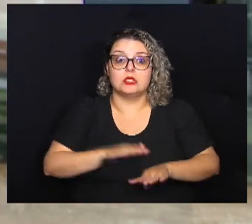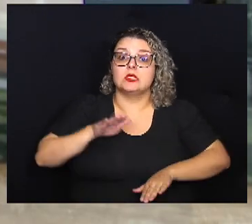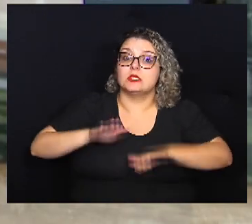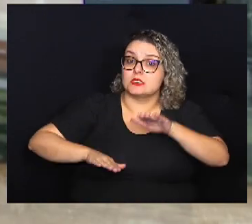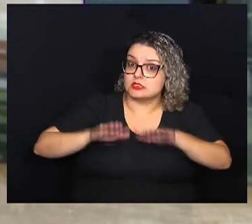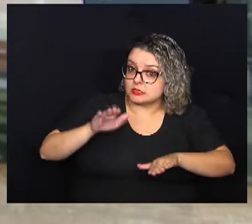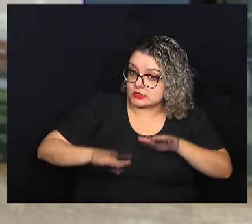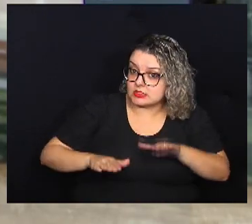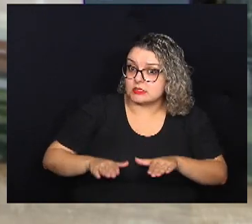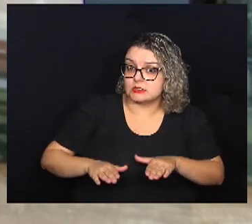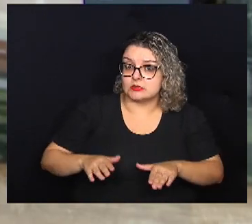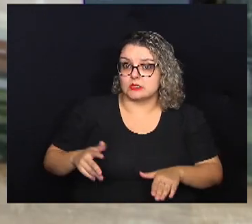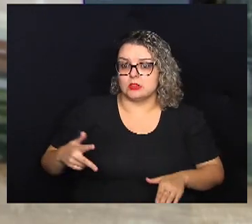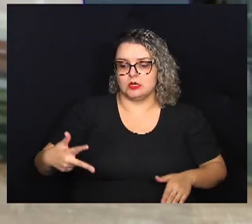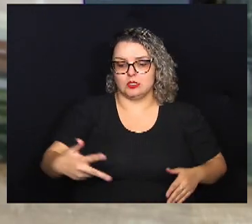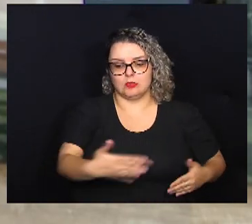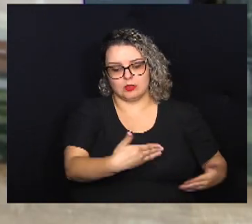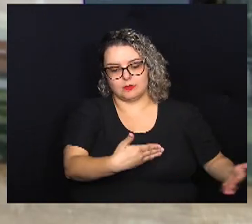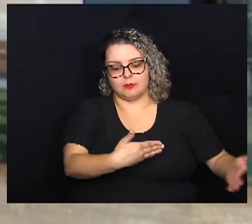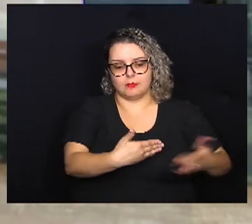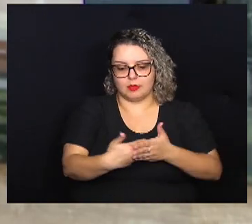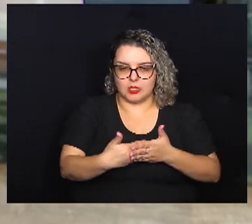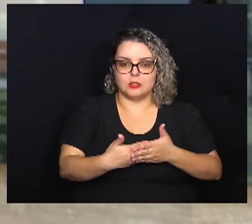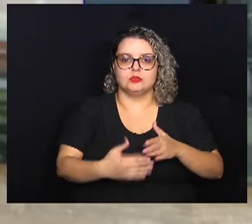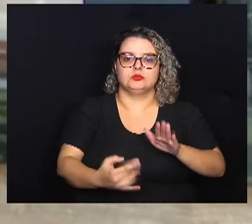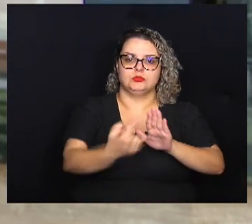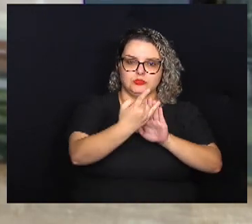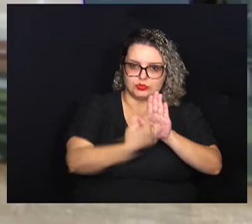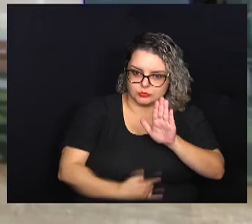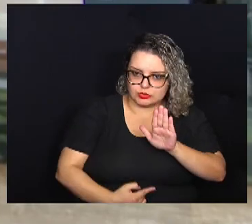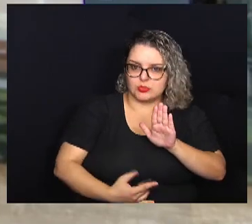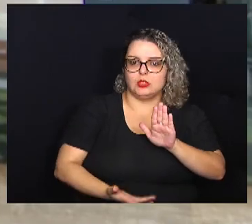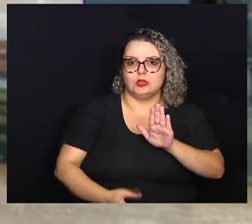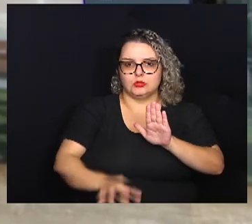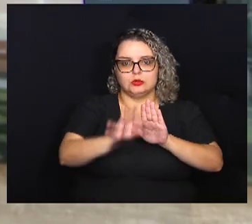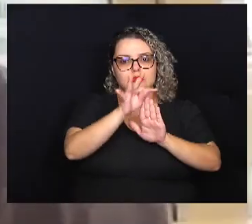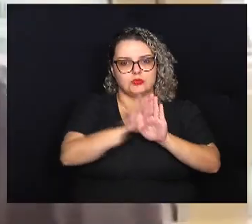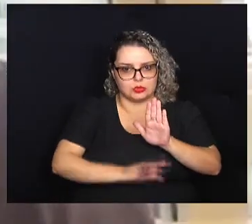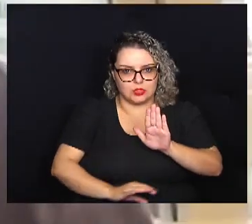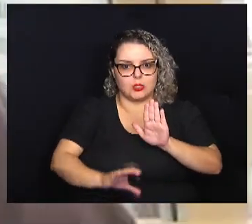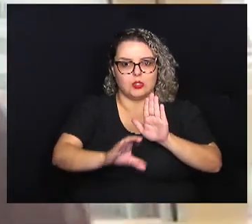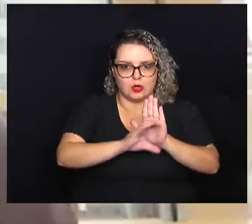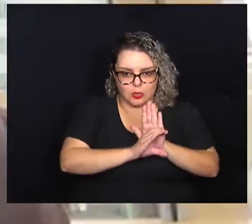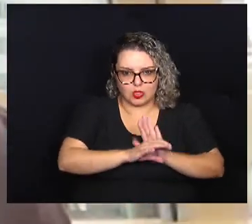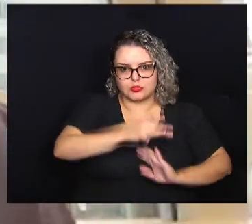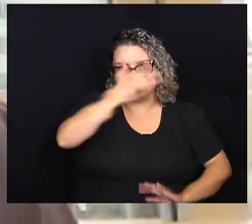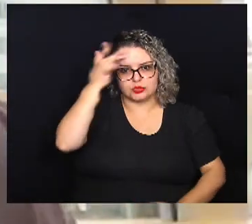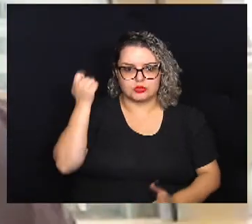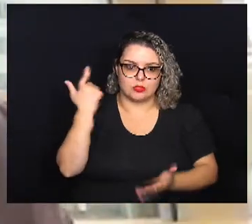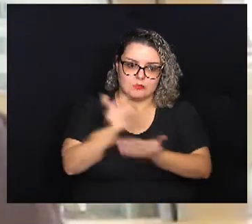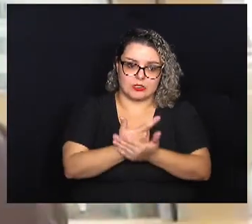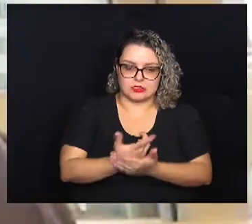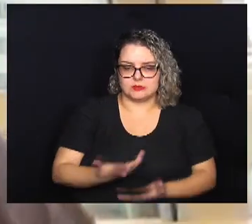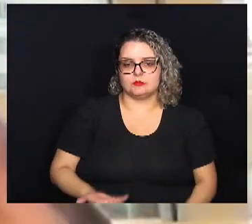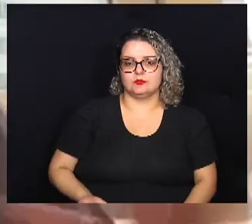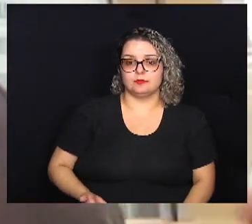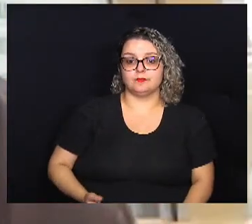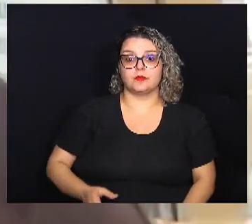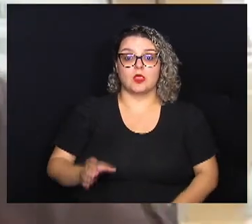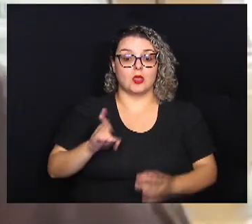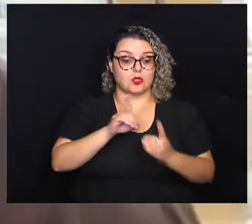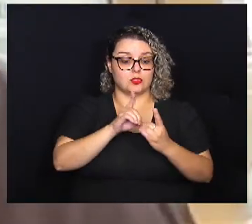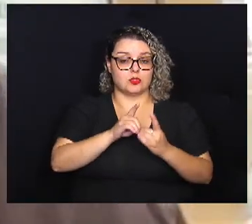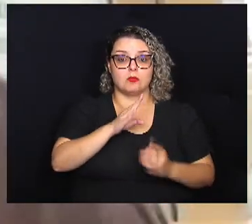a interdição nos termos estipulados pelo Código de Defesa do Consumidor. A consultora para bares e